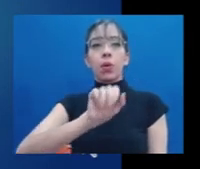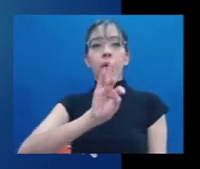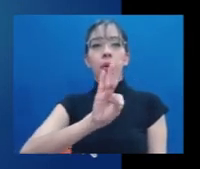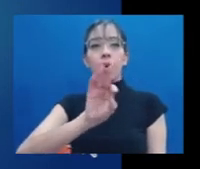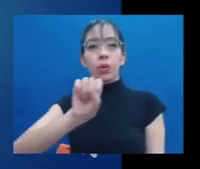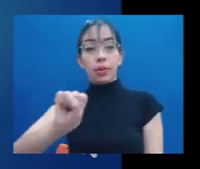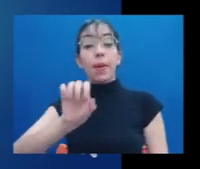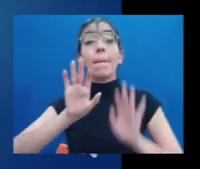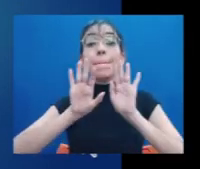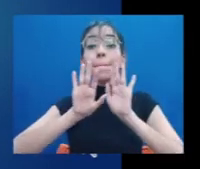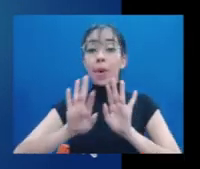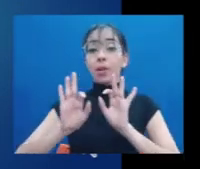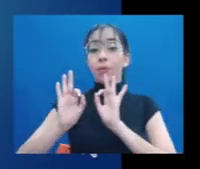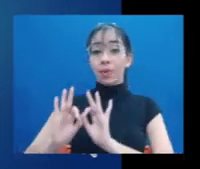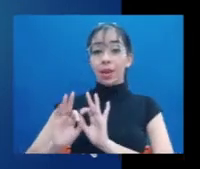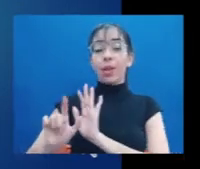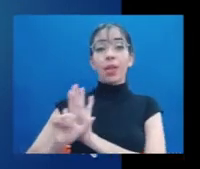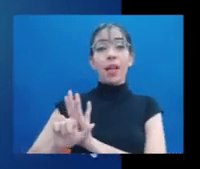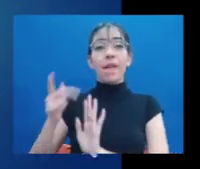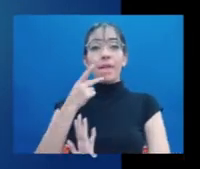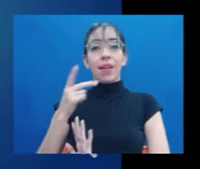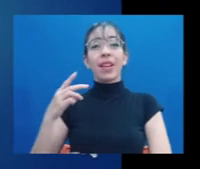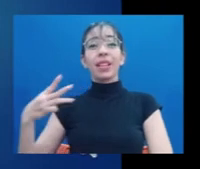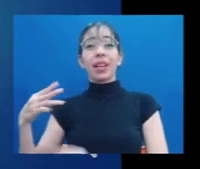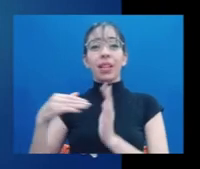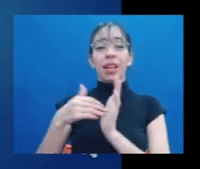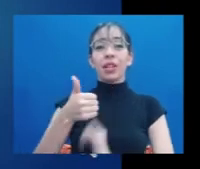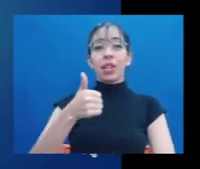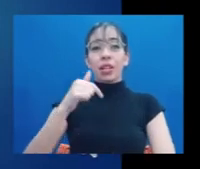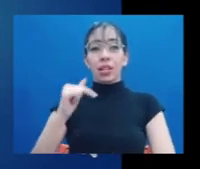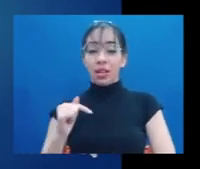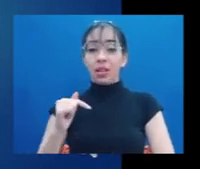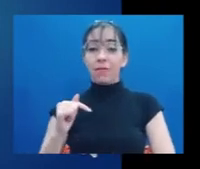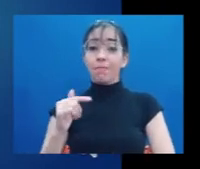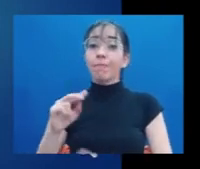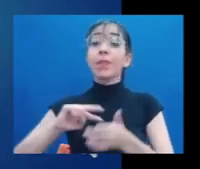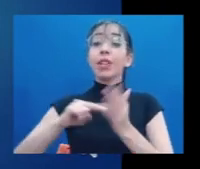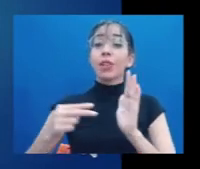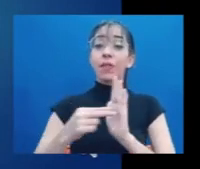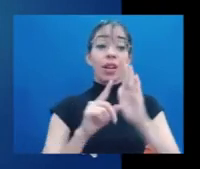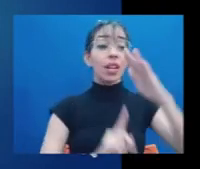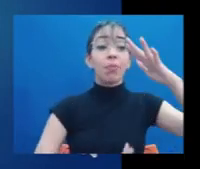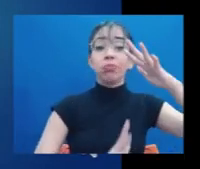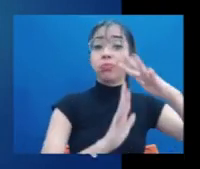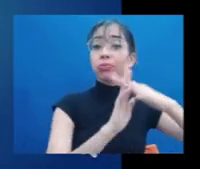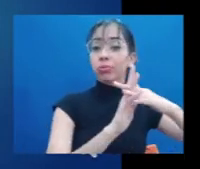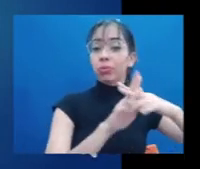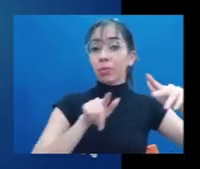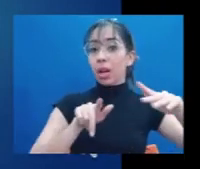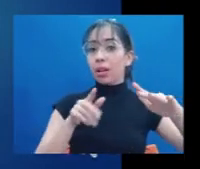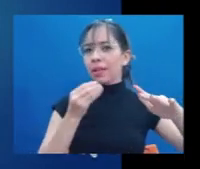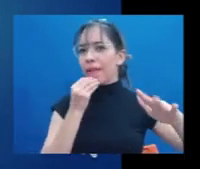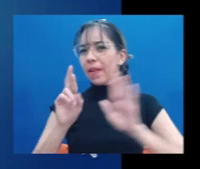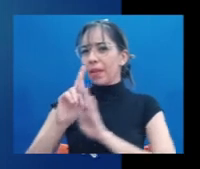Então, o modelo usado para aquecer a pedra tinha 50 watts. Vejam, gente, o recomendado era de 3 a 17 watts. Então, se